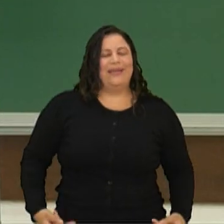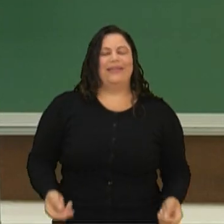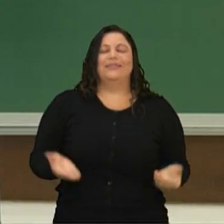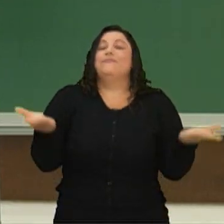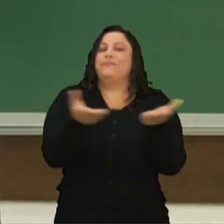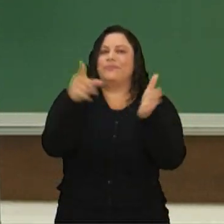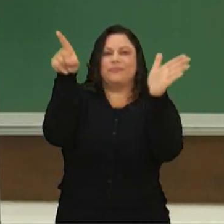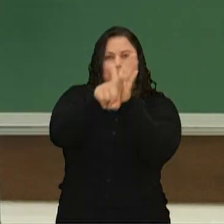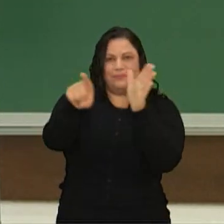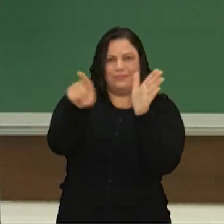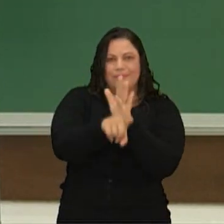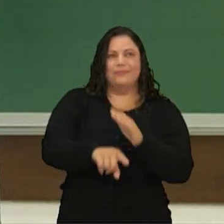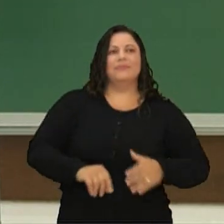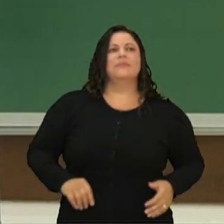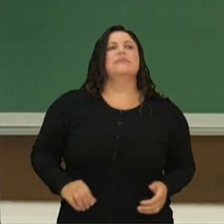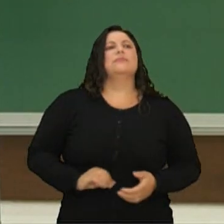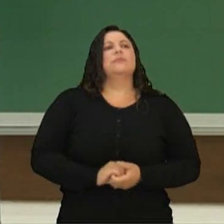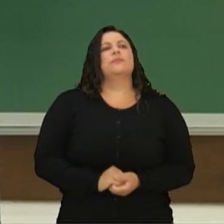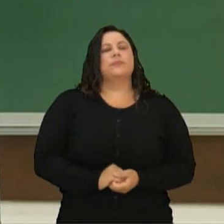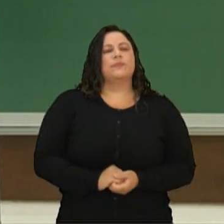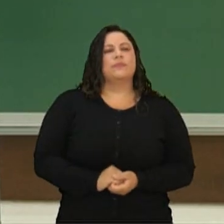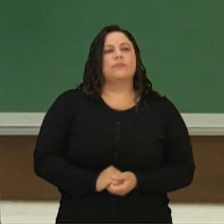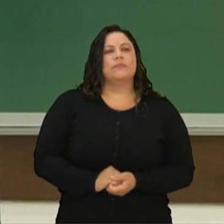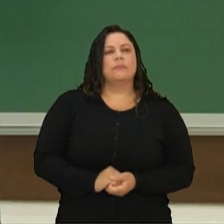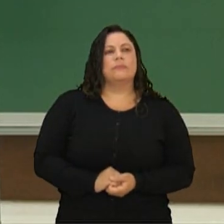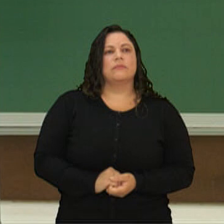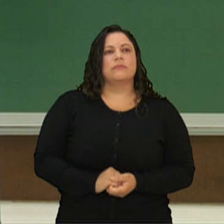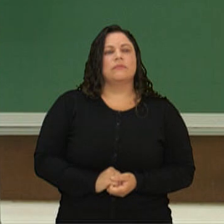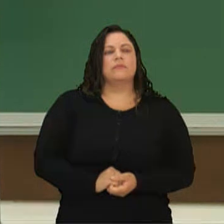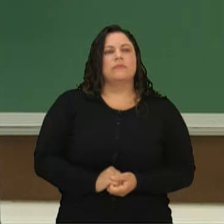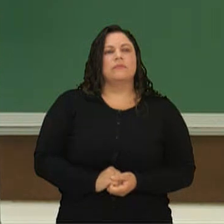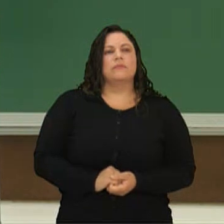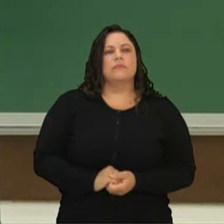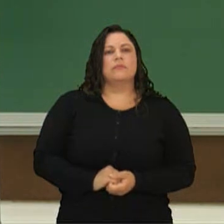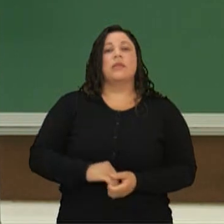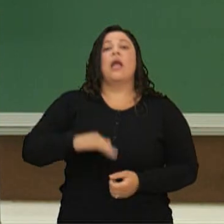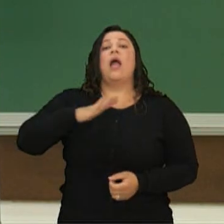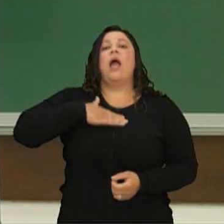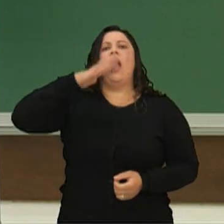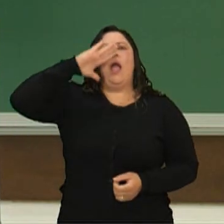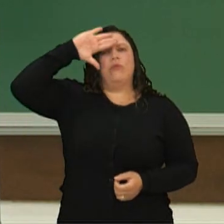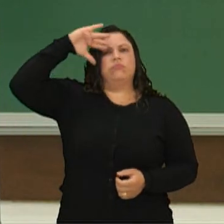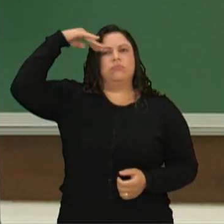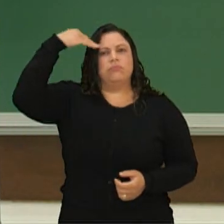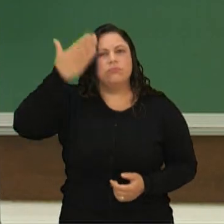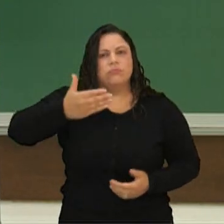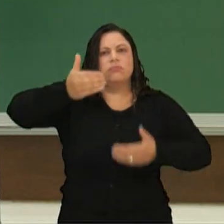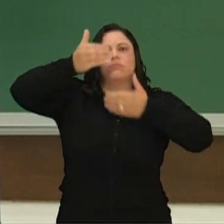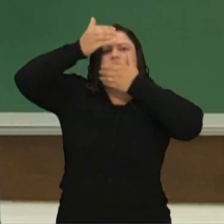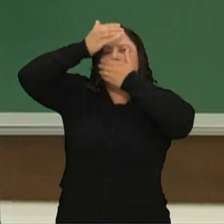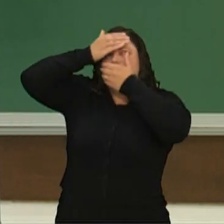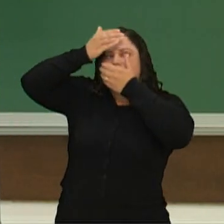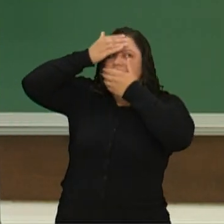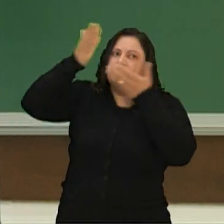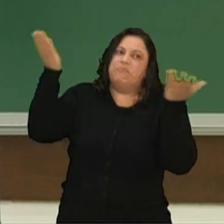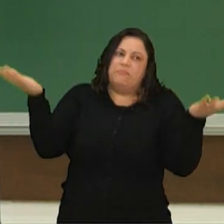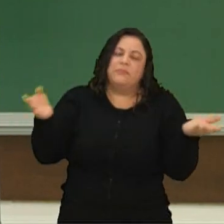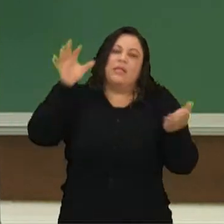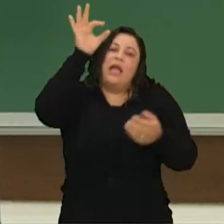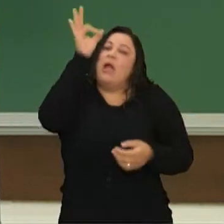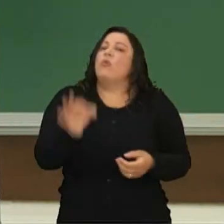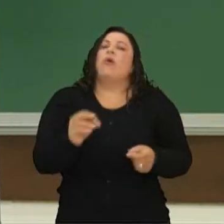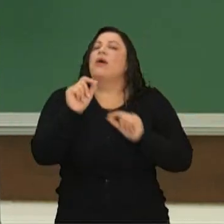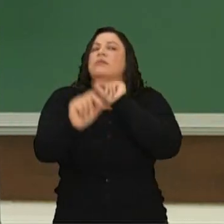ao quiz. Com relação ao islamismo, é correto afirmar, letra A,